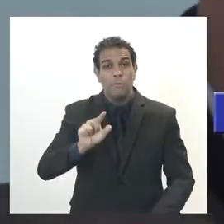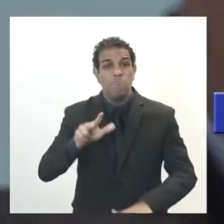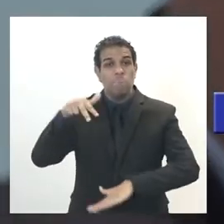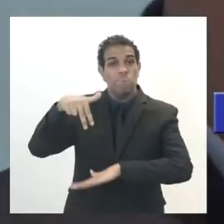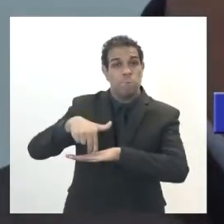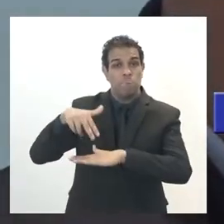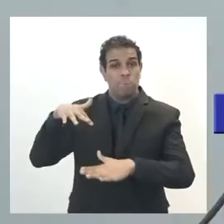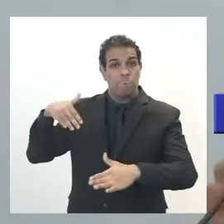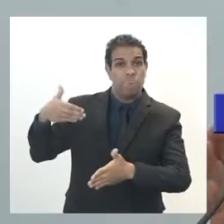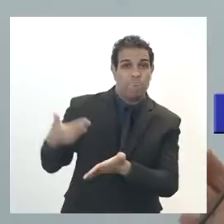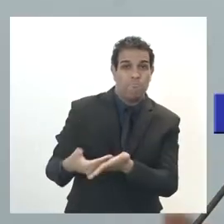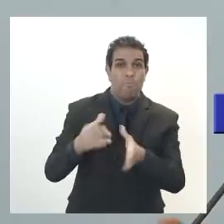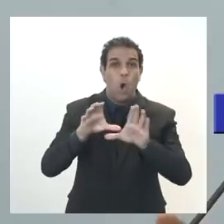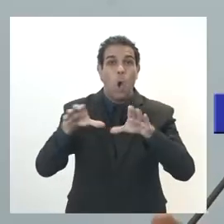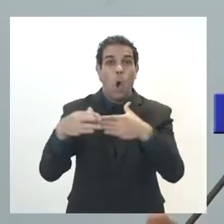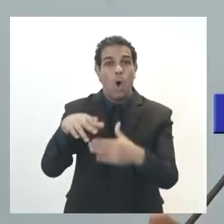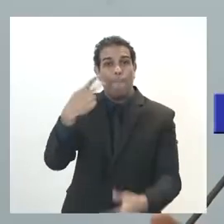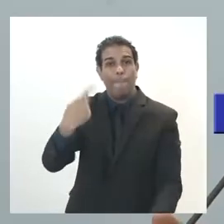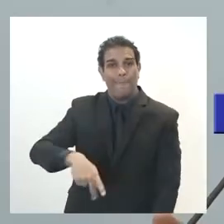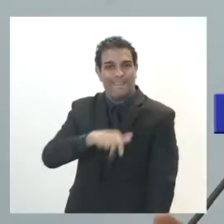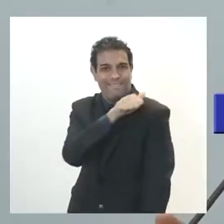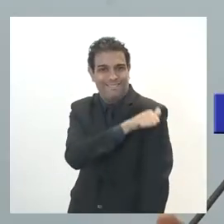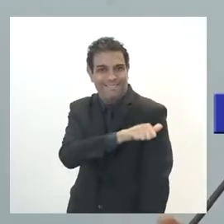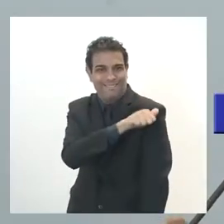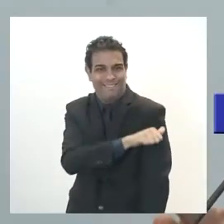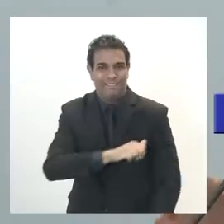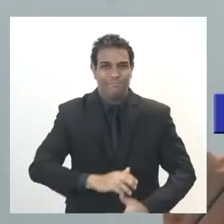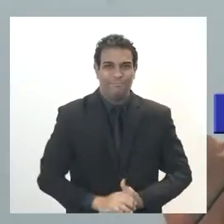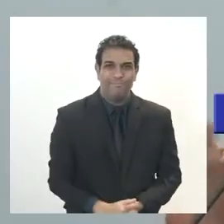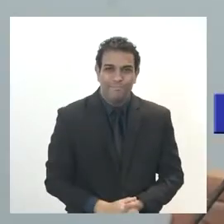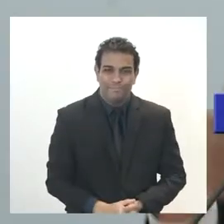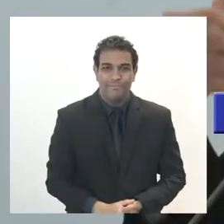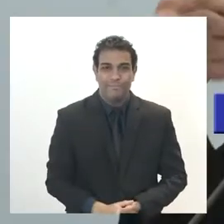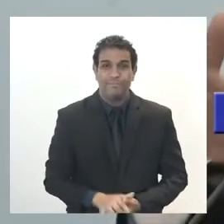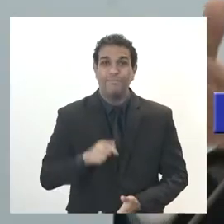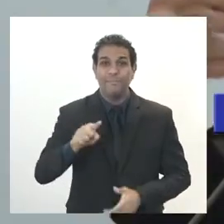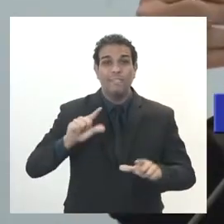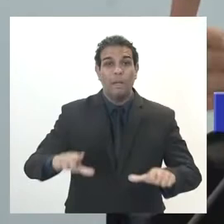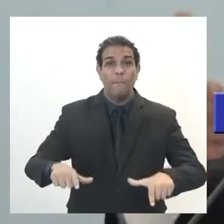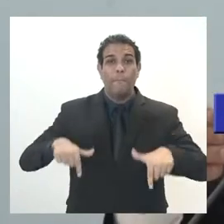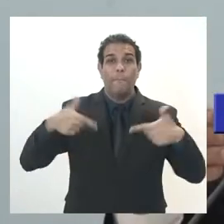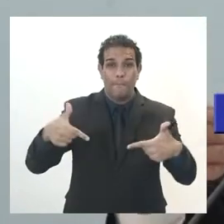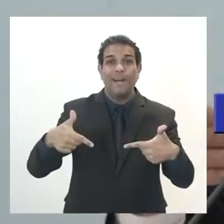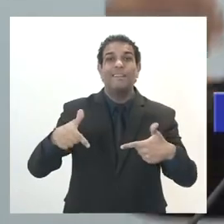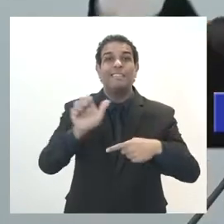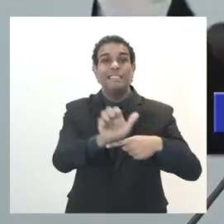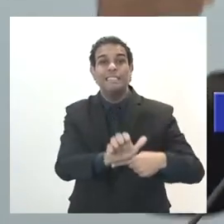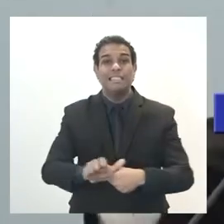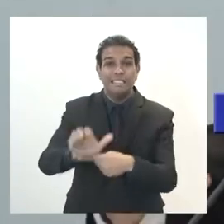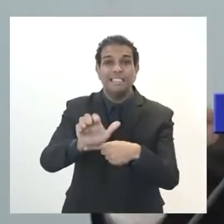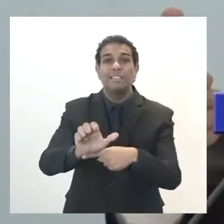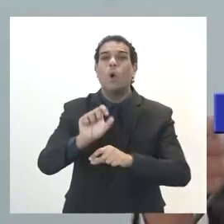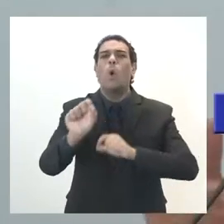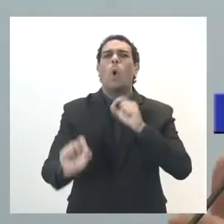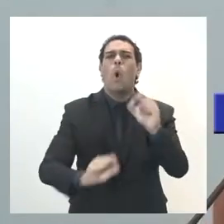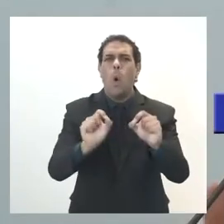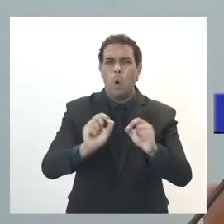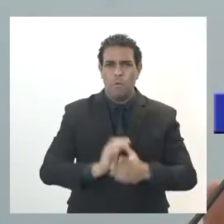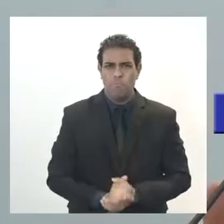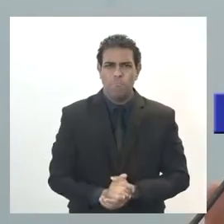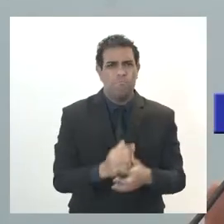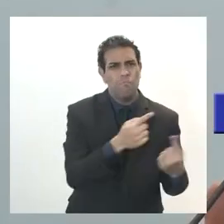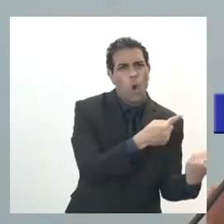frente parlamentar estadual e é uma frente parlamentar Estadual de enfrentamento